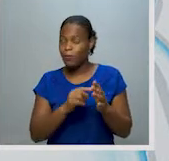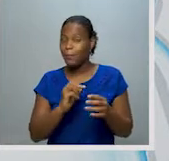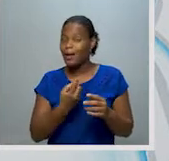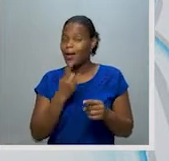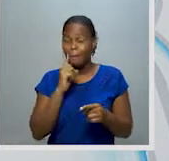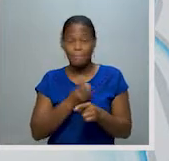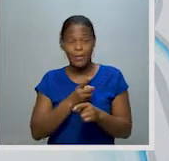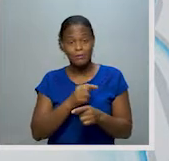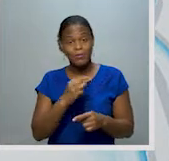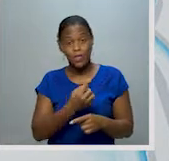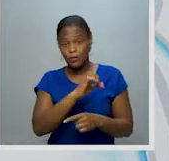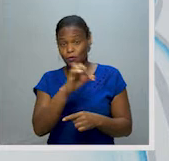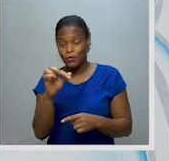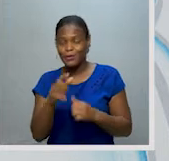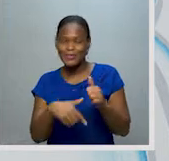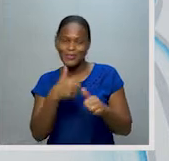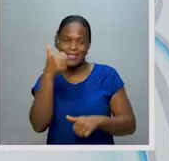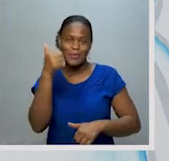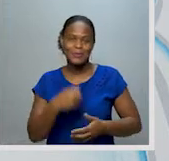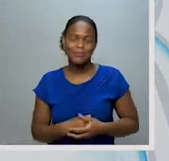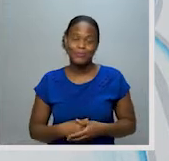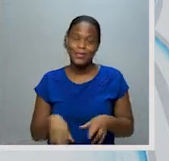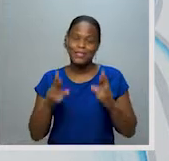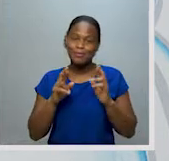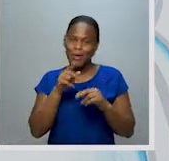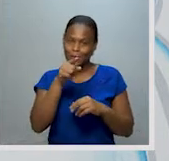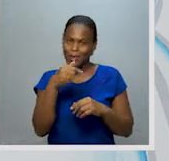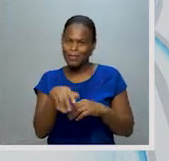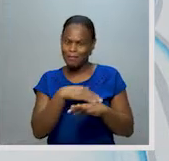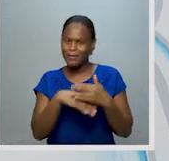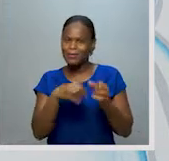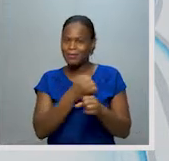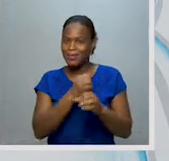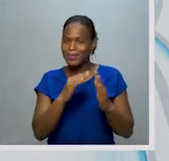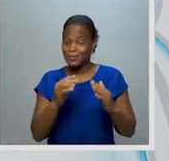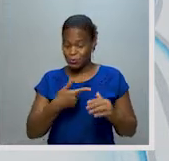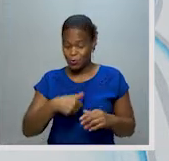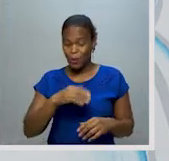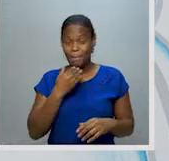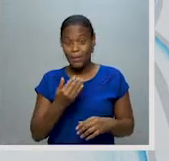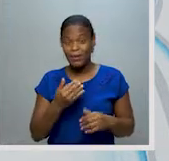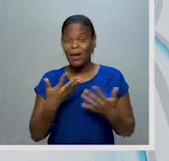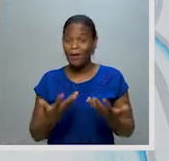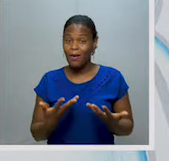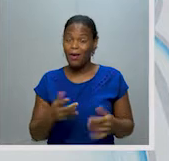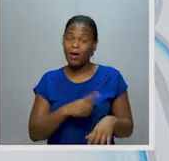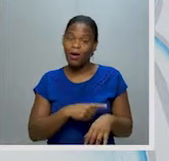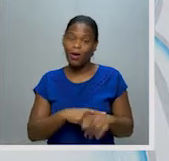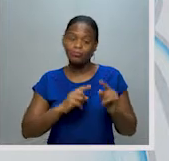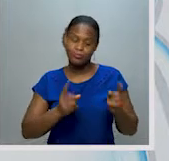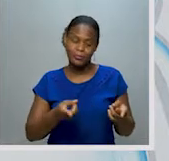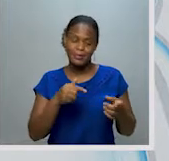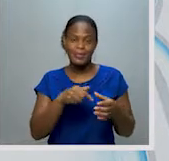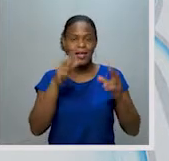para que a mesma vos seja um sucesso. Espero que você tenha feito o trabalho de casa que nós pedimos, pois agora é hora de